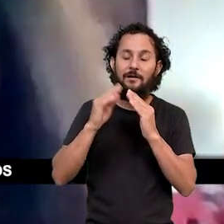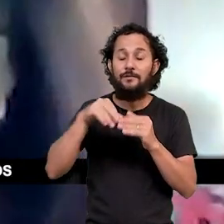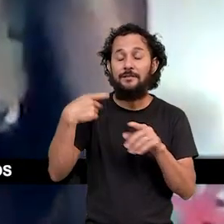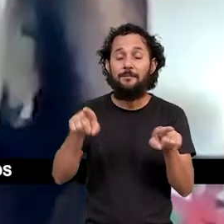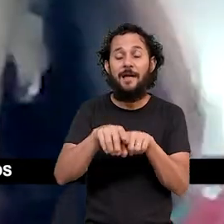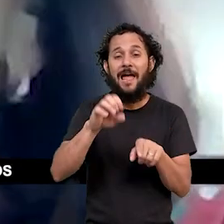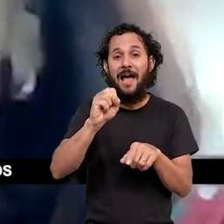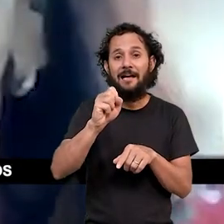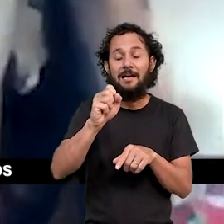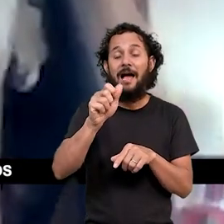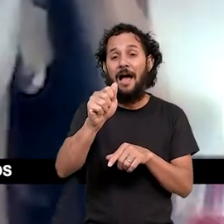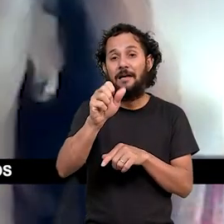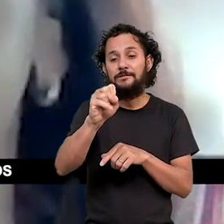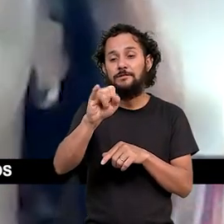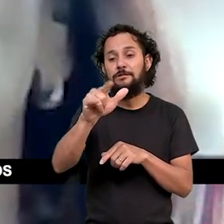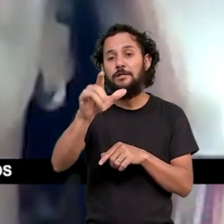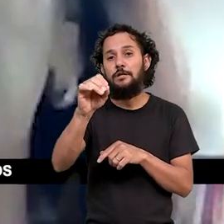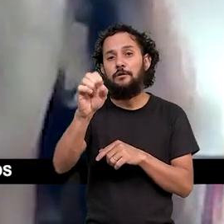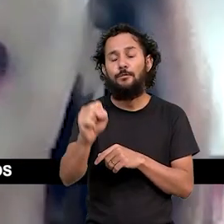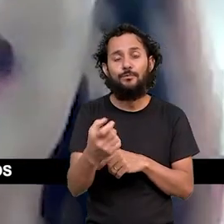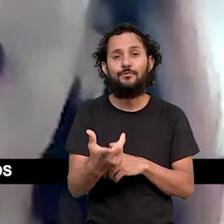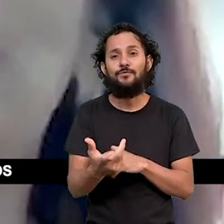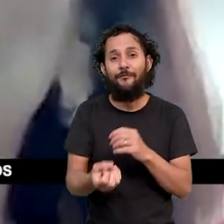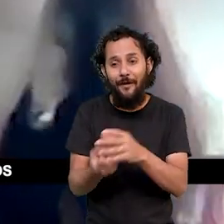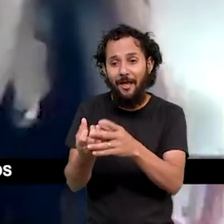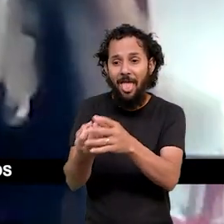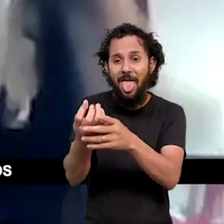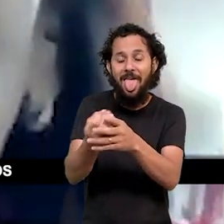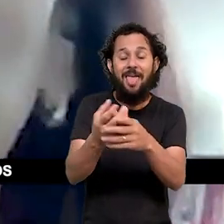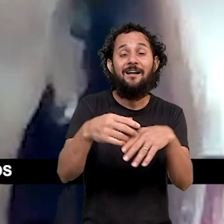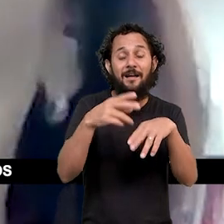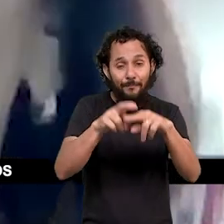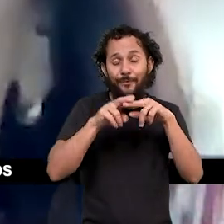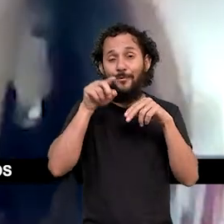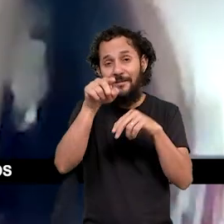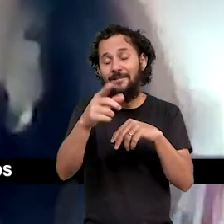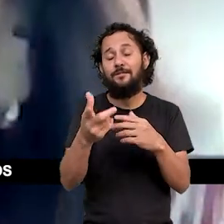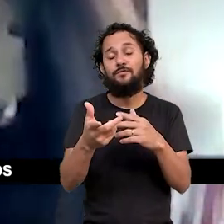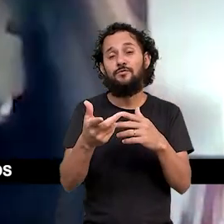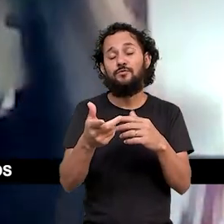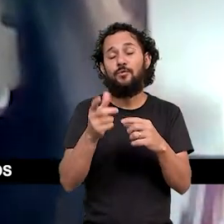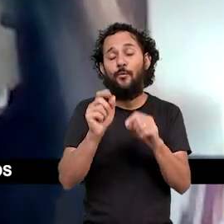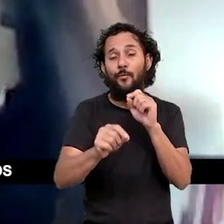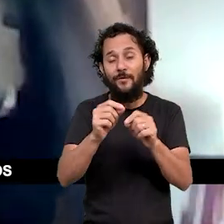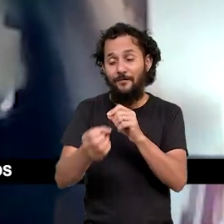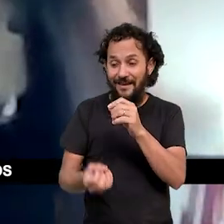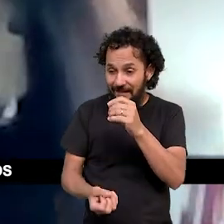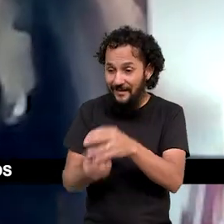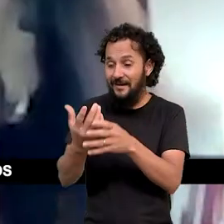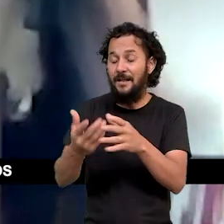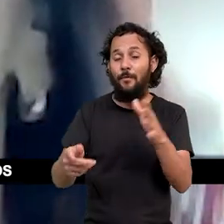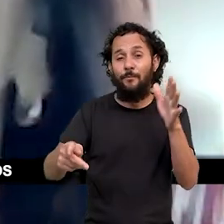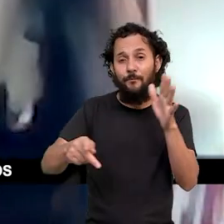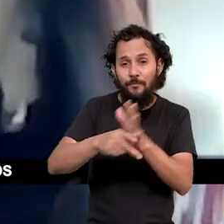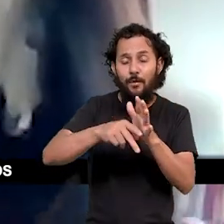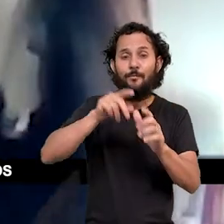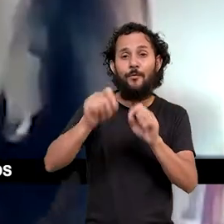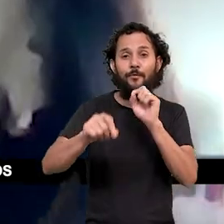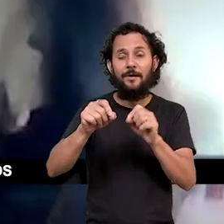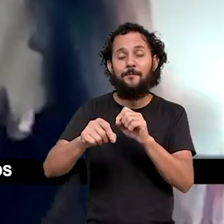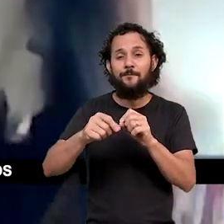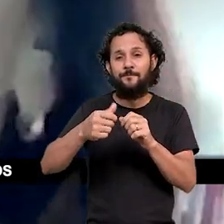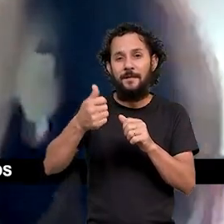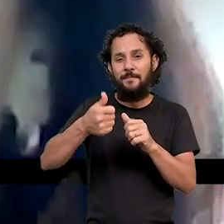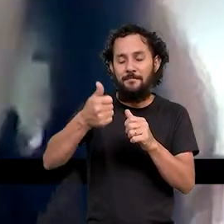os asilos. Então, exatamente pensando nesses contextos criados para